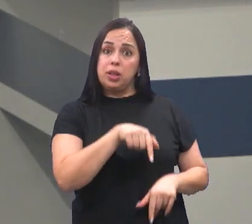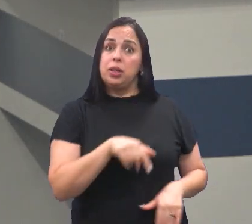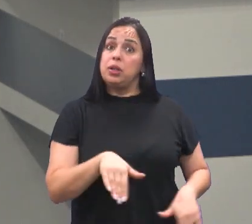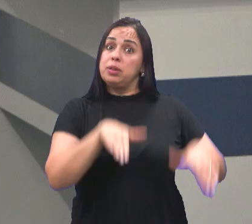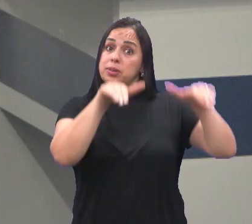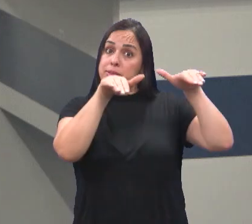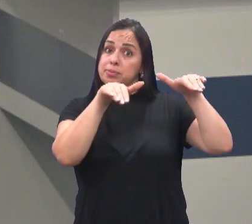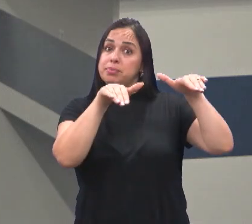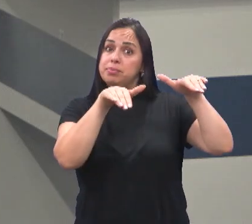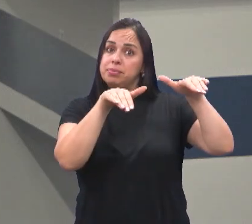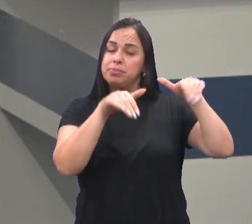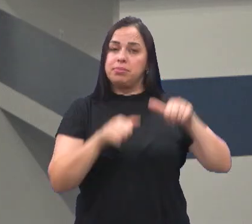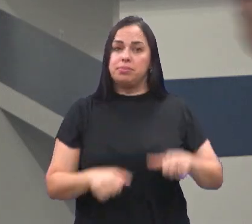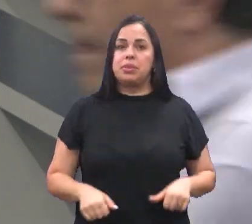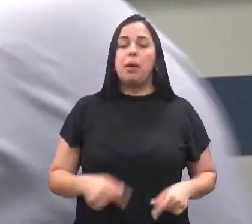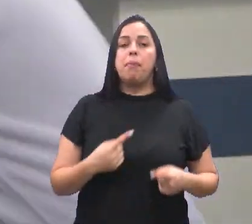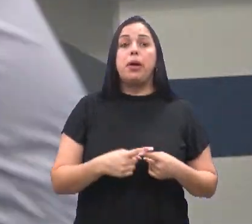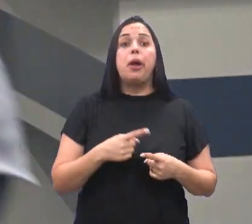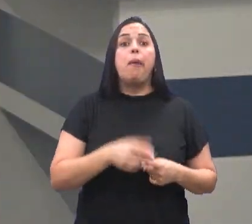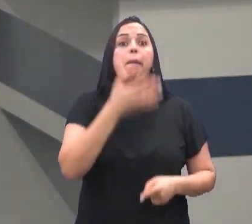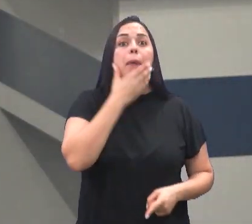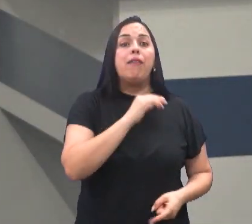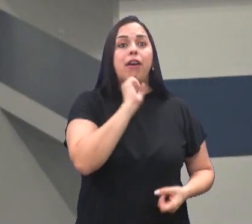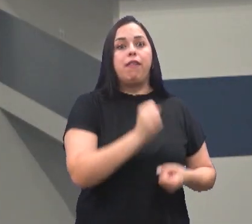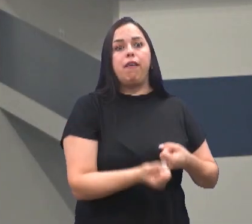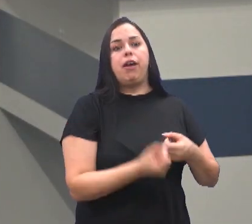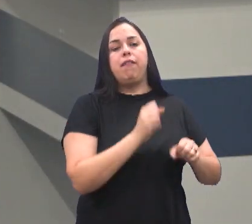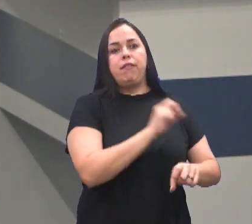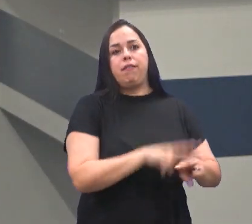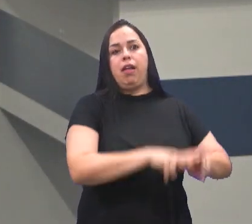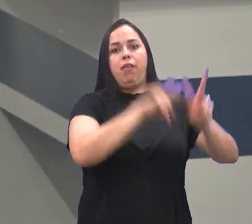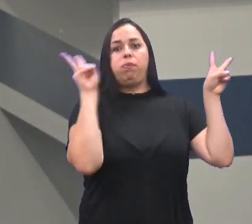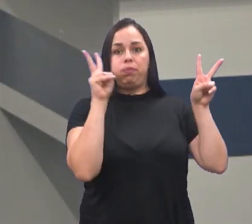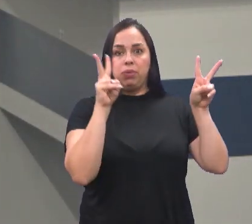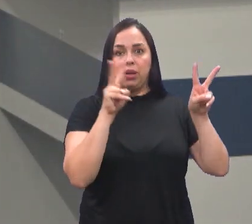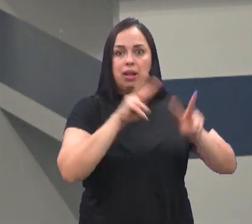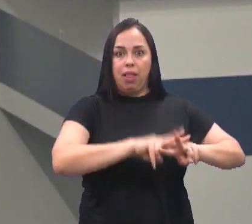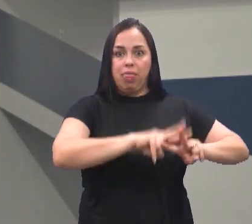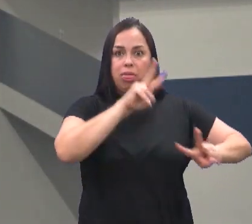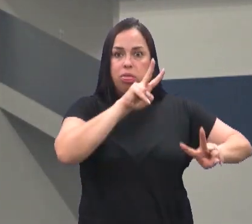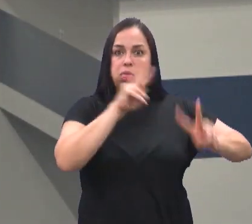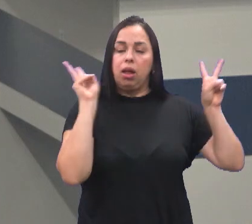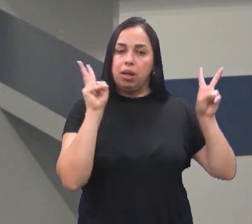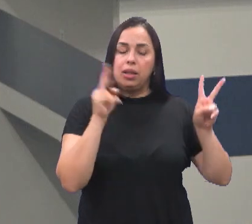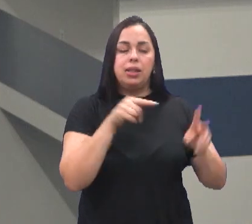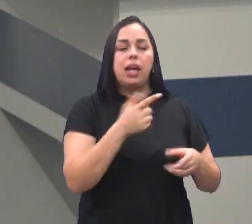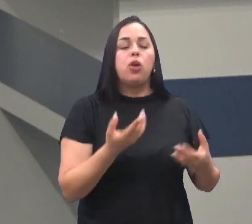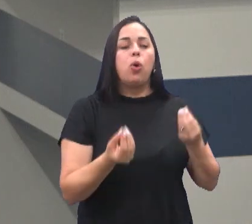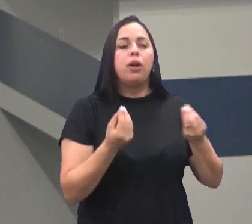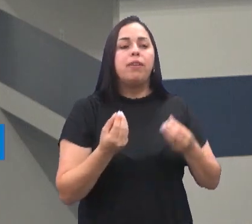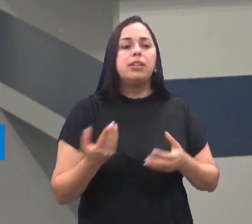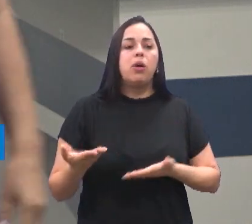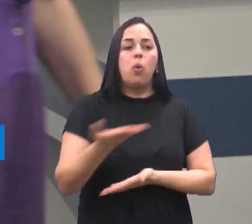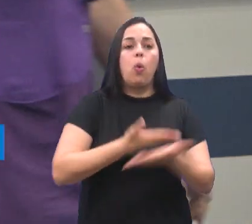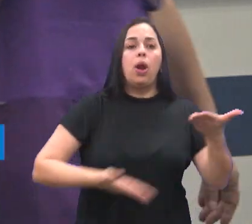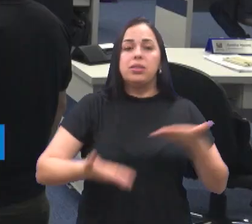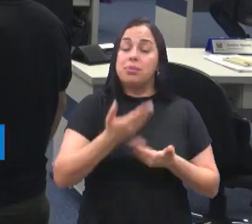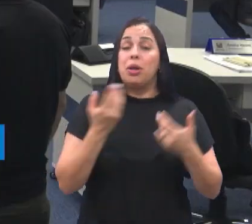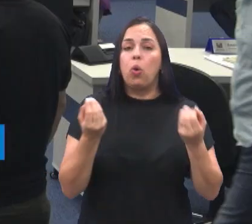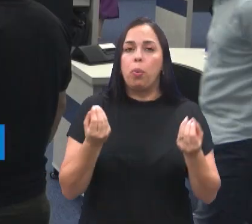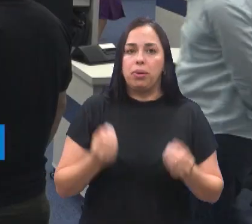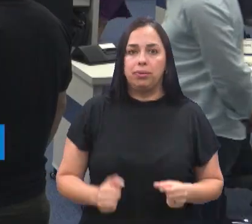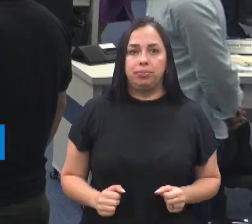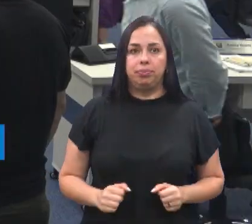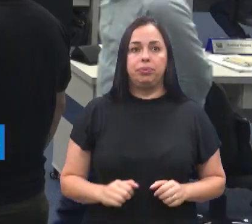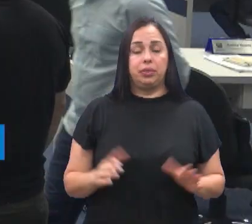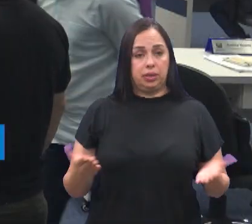que vão ter o pai solto, né? Então, tudo isso precisa de um acompanhamento. E nós temos esse serviço, é só adaptar. Olha, para